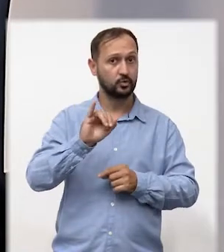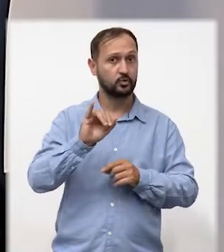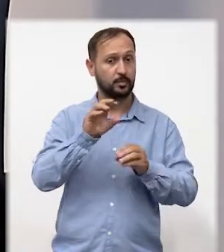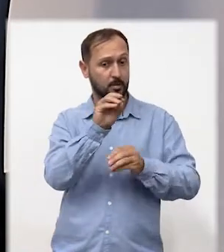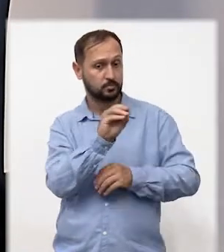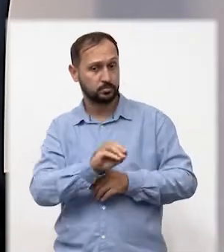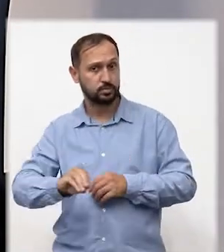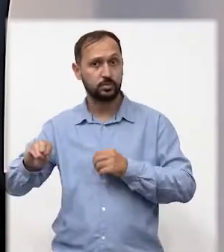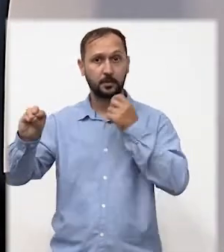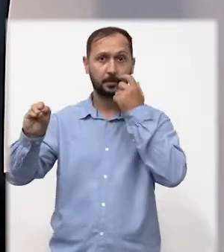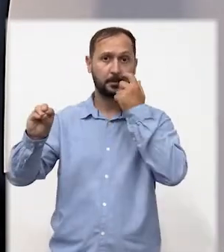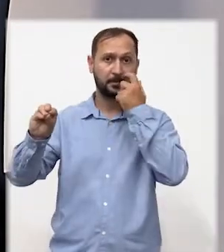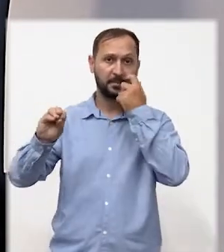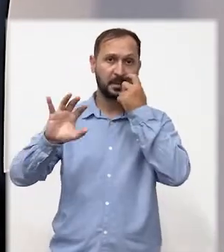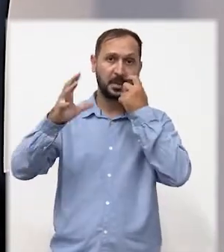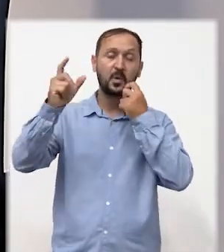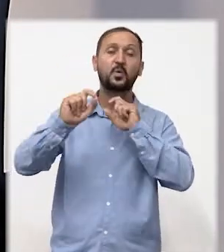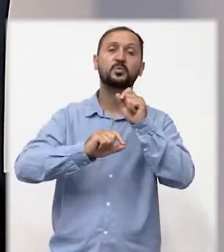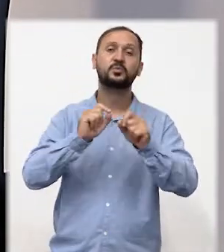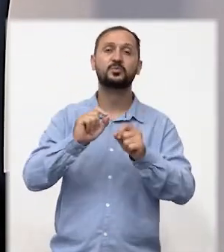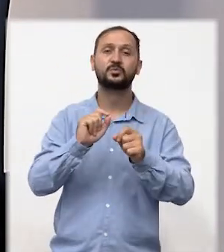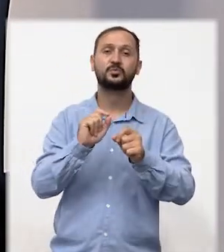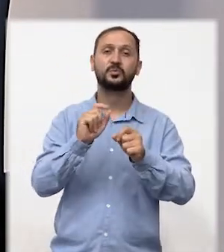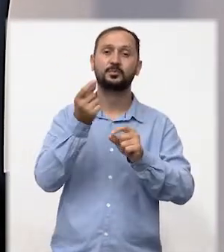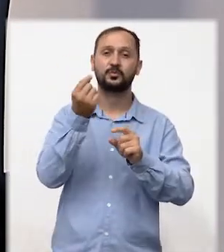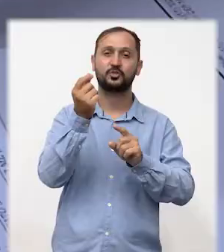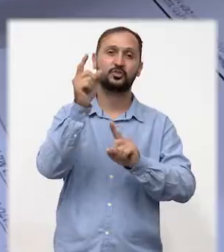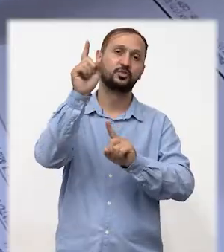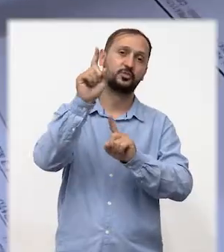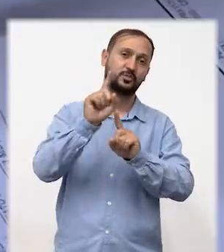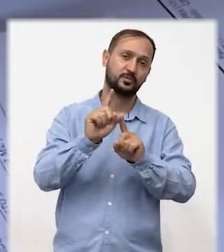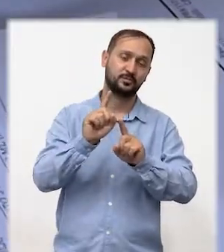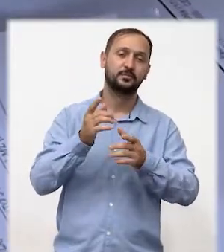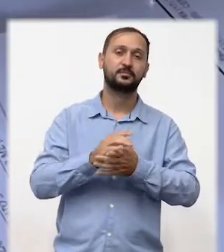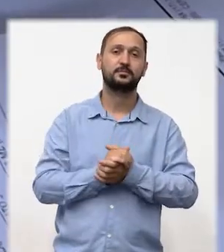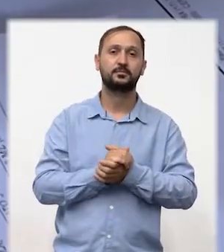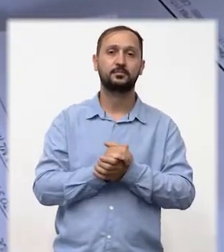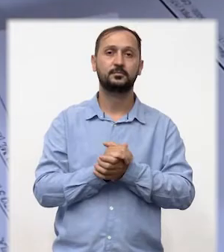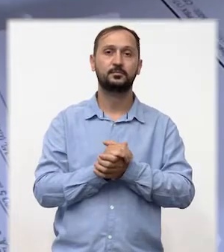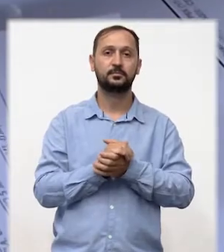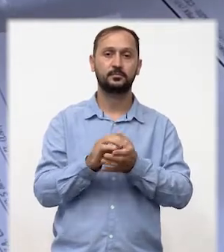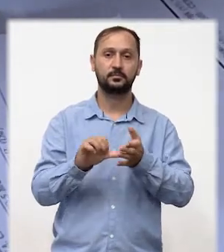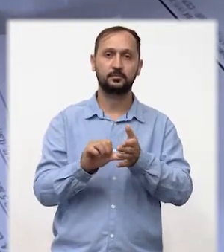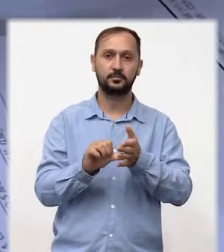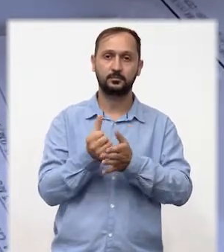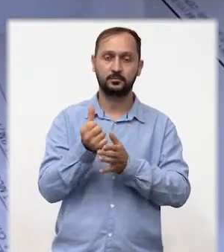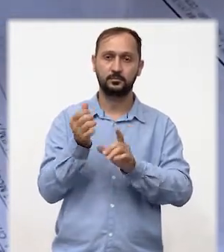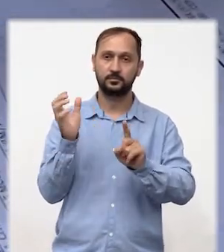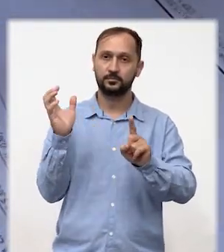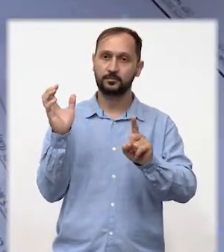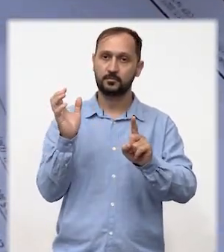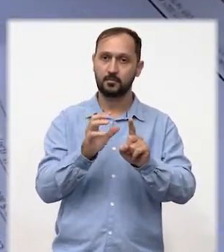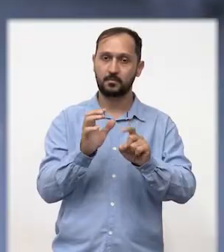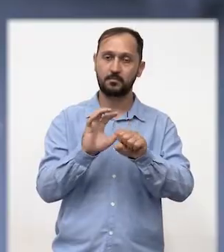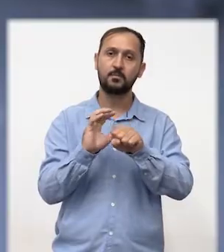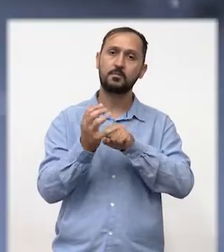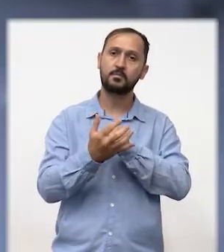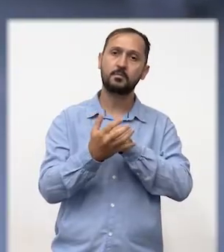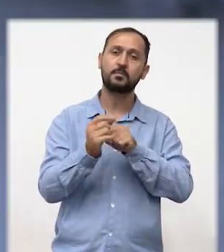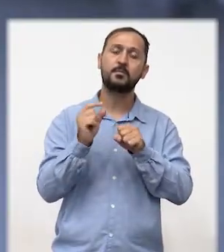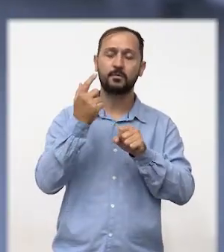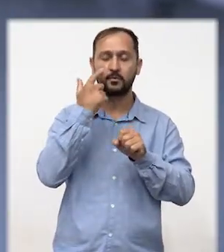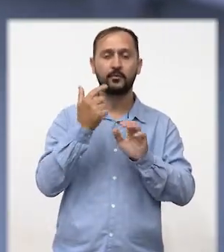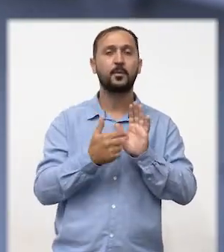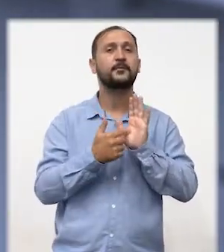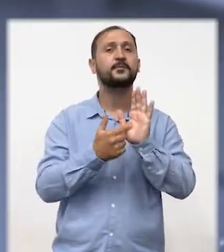que, consequentemente, gerou queda na arrecadação. Os primeiros casos de contaminação pelo novo